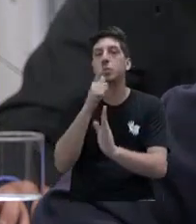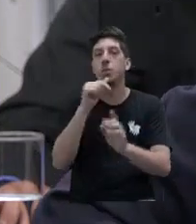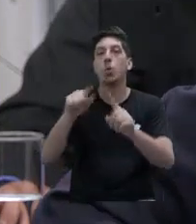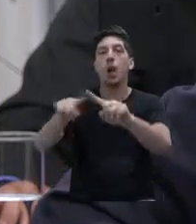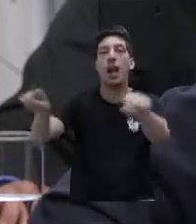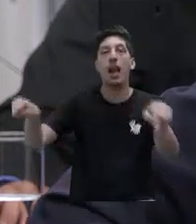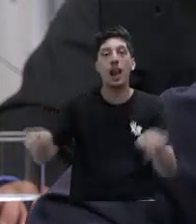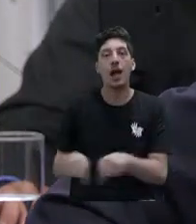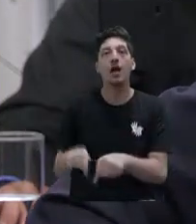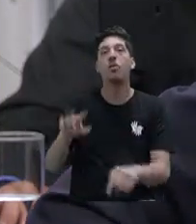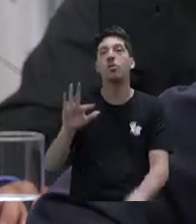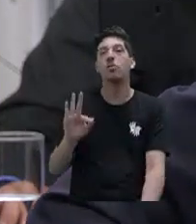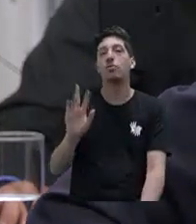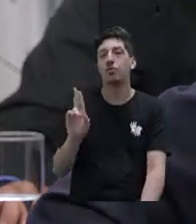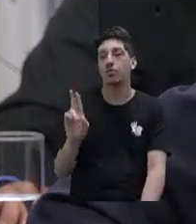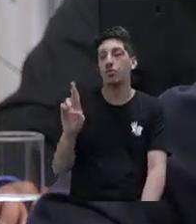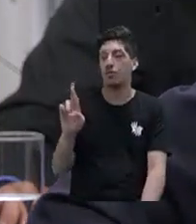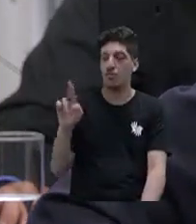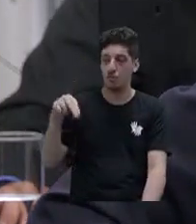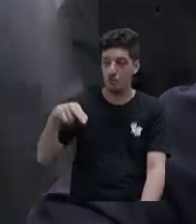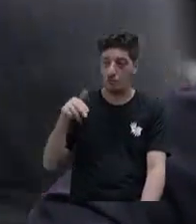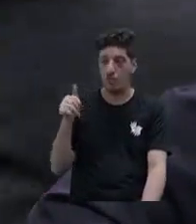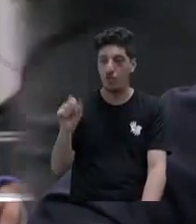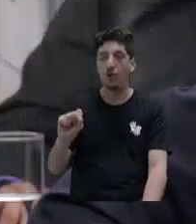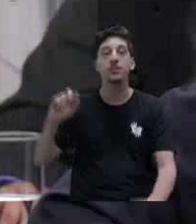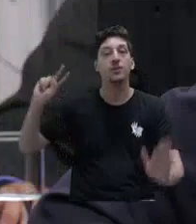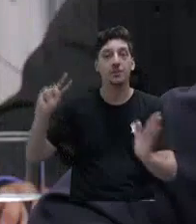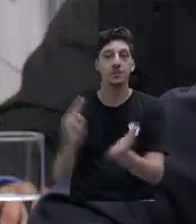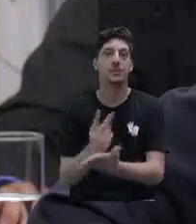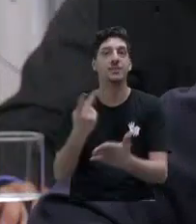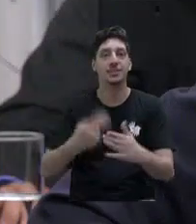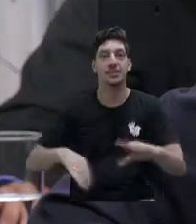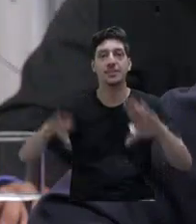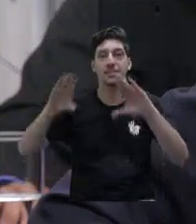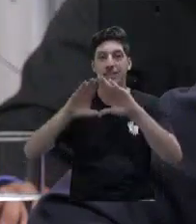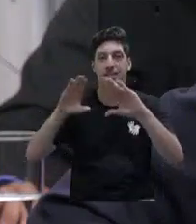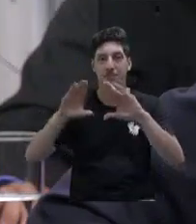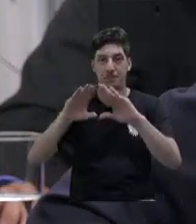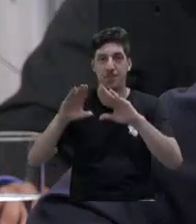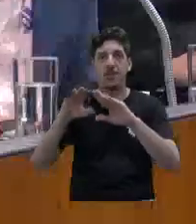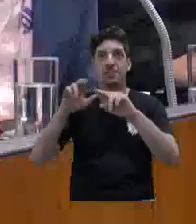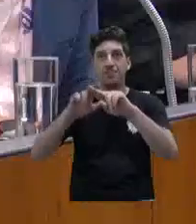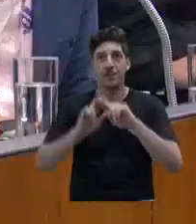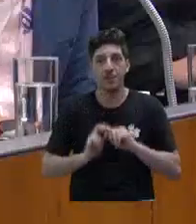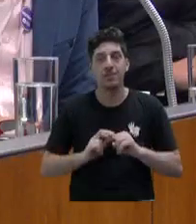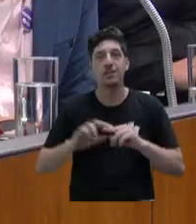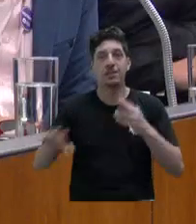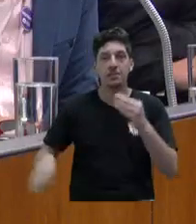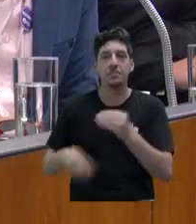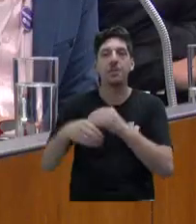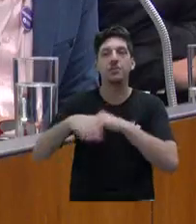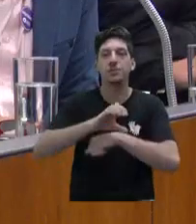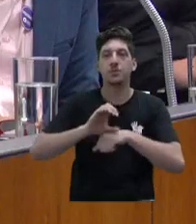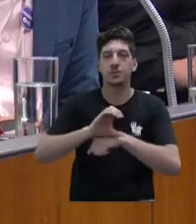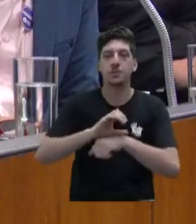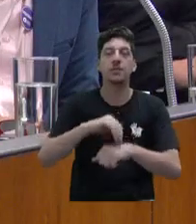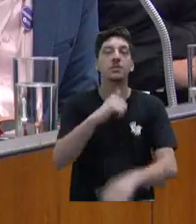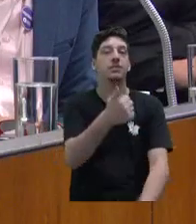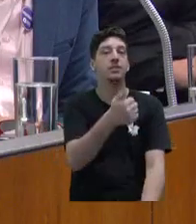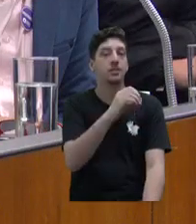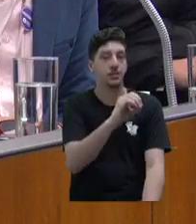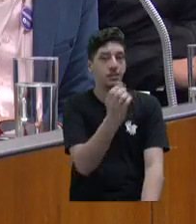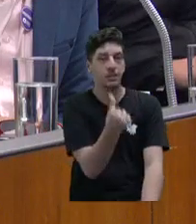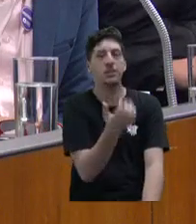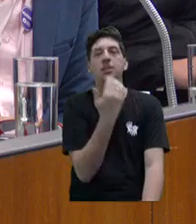Furnas, realizado aqui nessa Assembleia através da Emenda Constitucional 106.